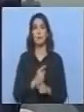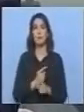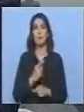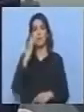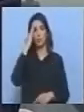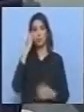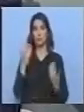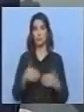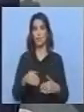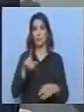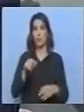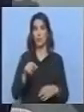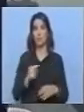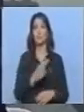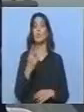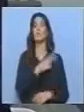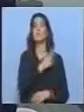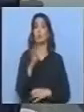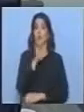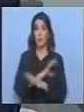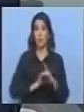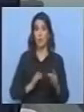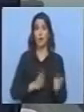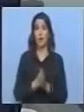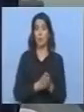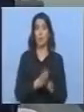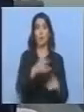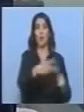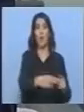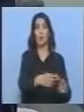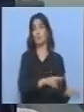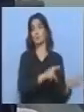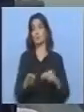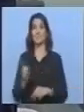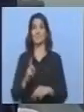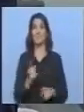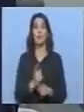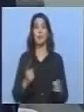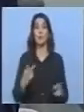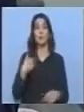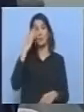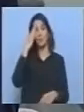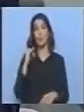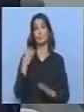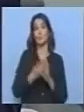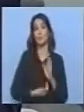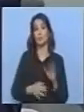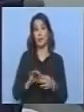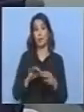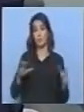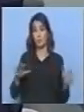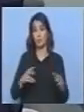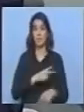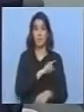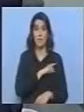clausos. Portanto, olhando para a Universidade Europeia, ela não beneficiou do corte porque, numa medida que eu acho que é inconstitucional quando aplicada às universidades